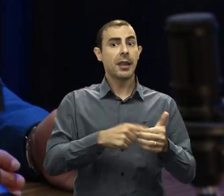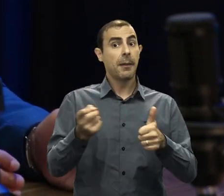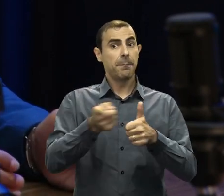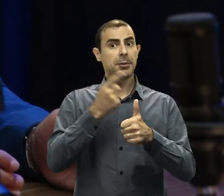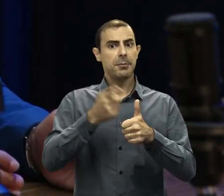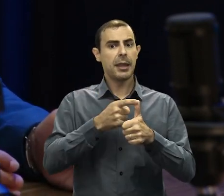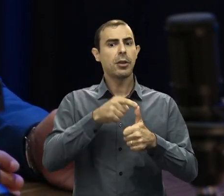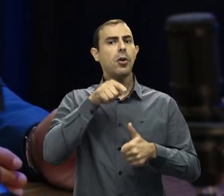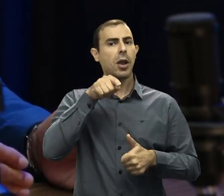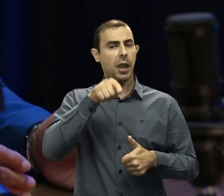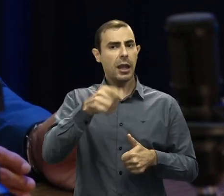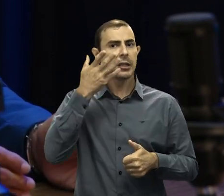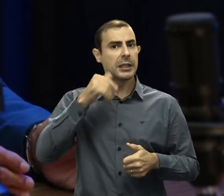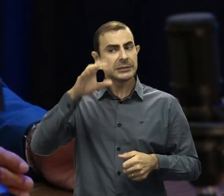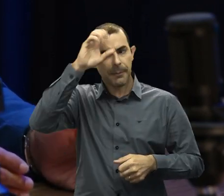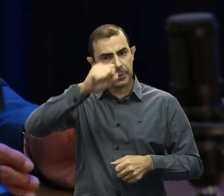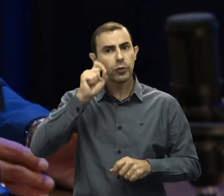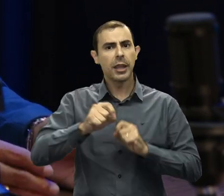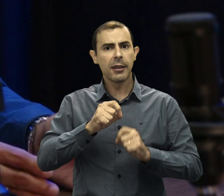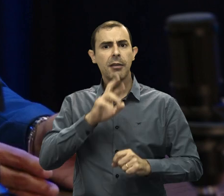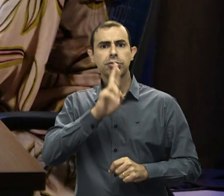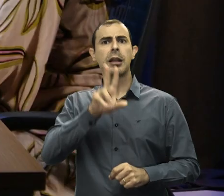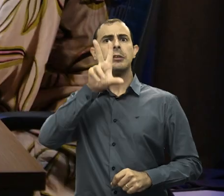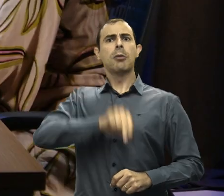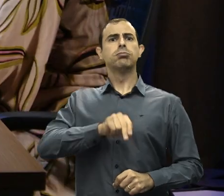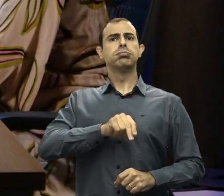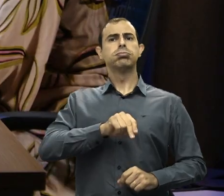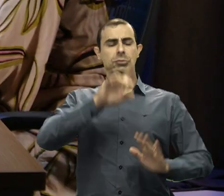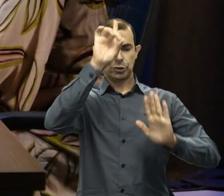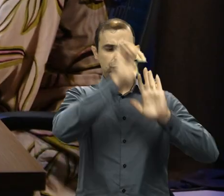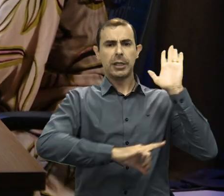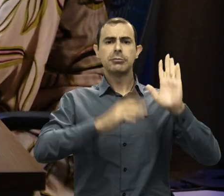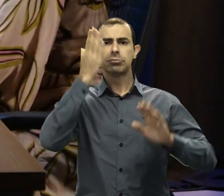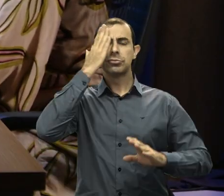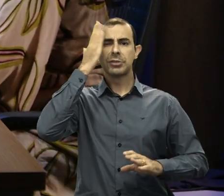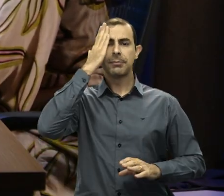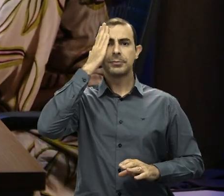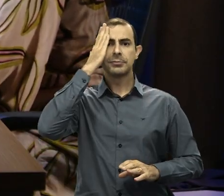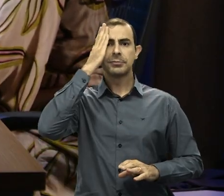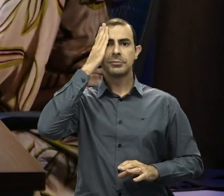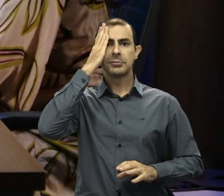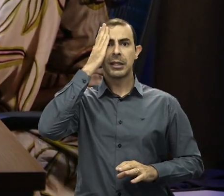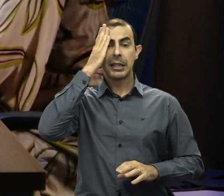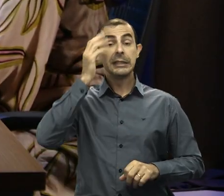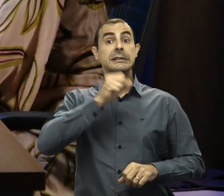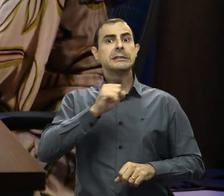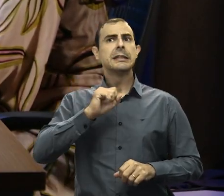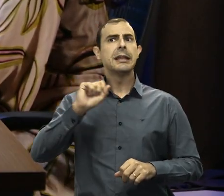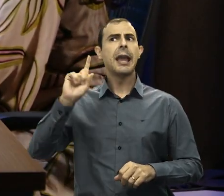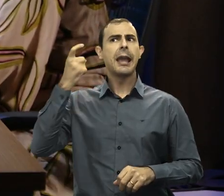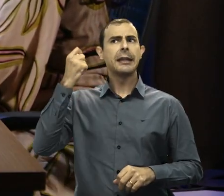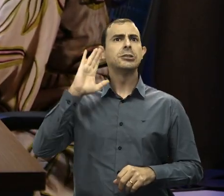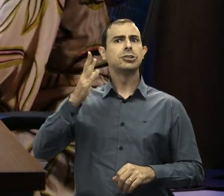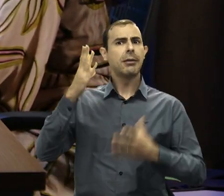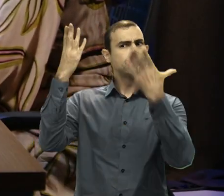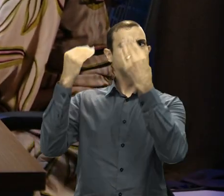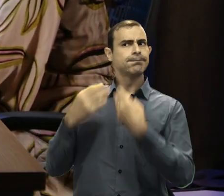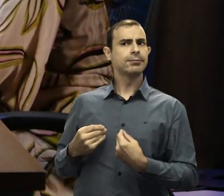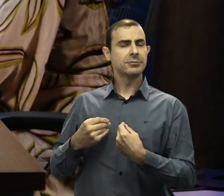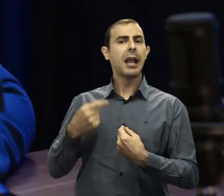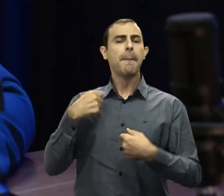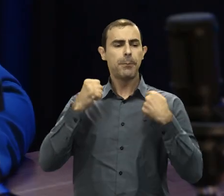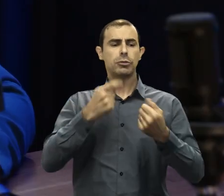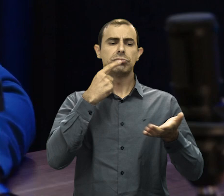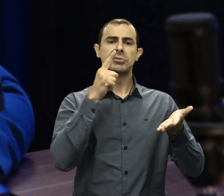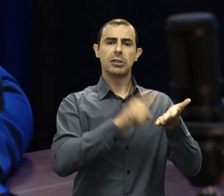se defender, né, dizer não e saber que ela tem direitos e no caso dela já ter sido abusada, que ela possa denunciar,